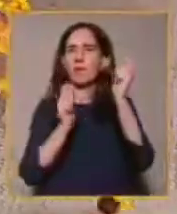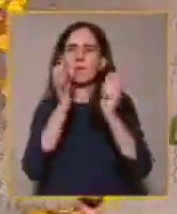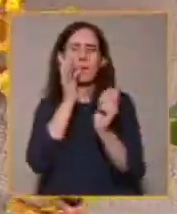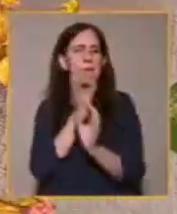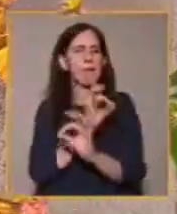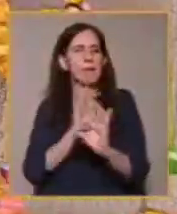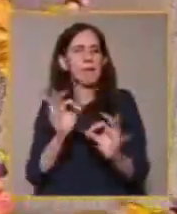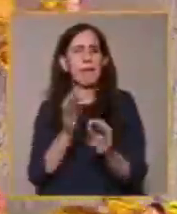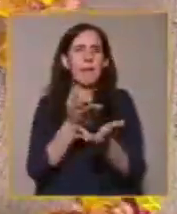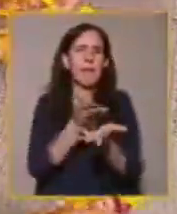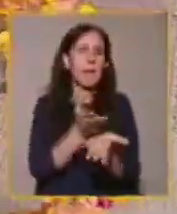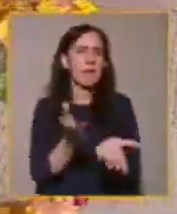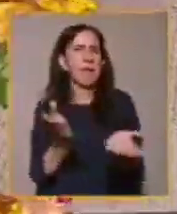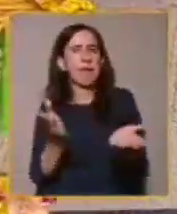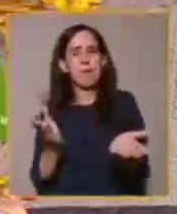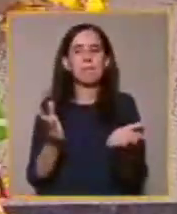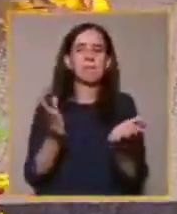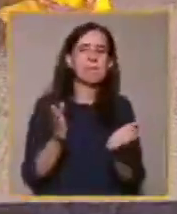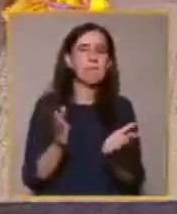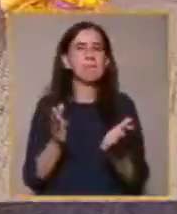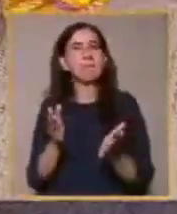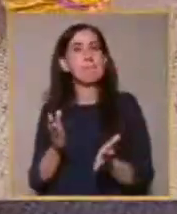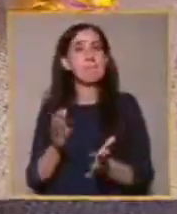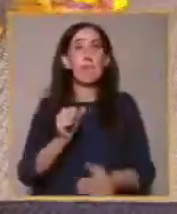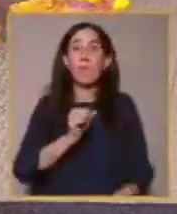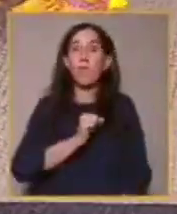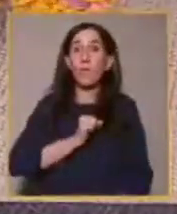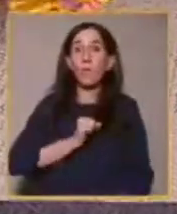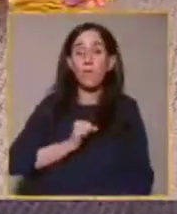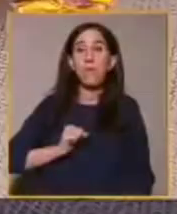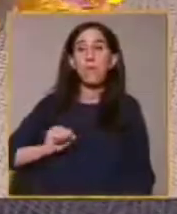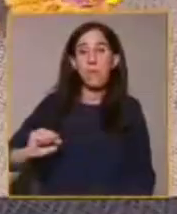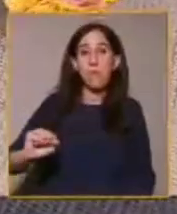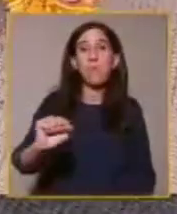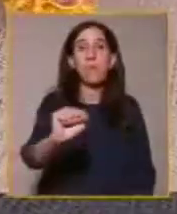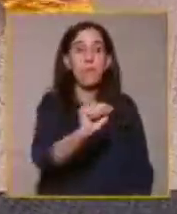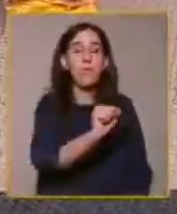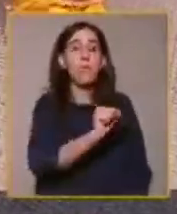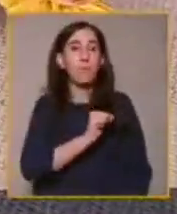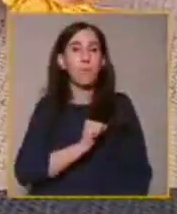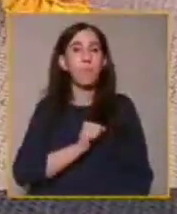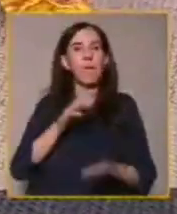é linda. A minha